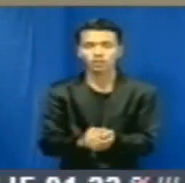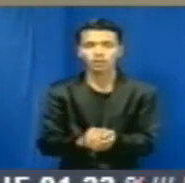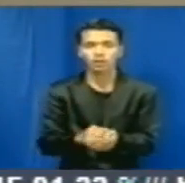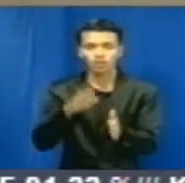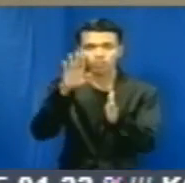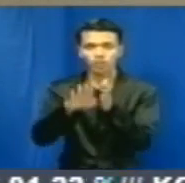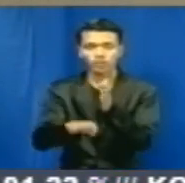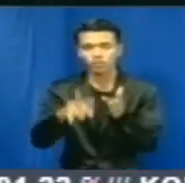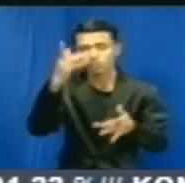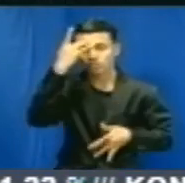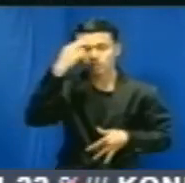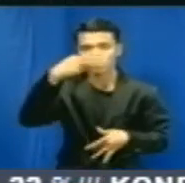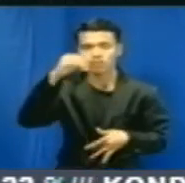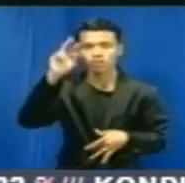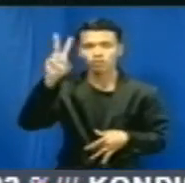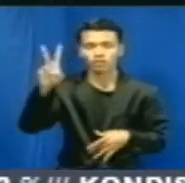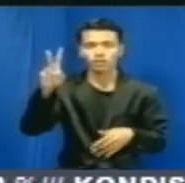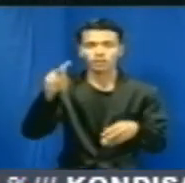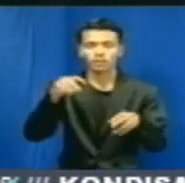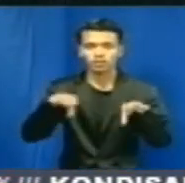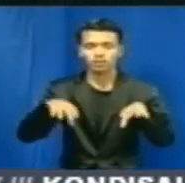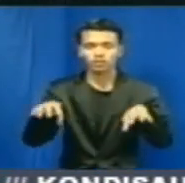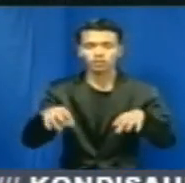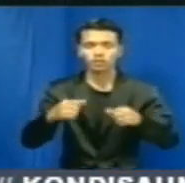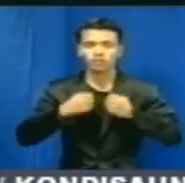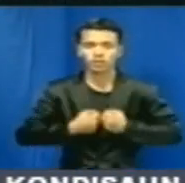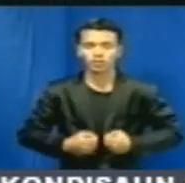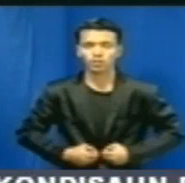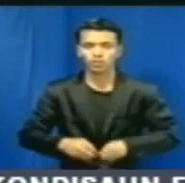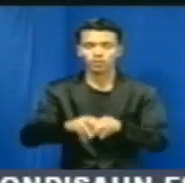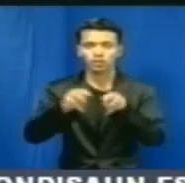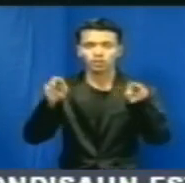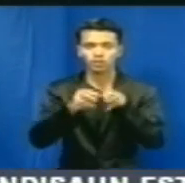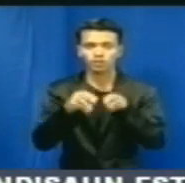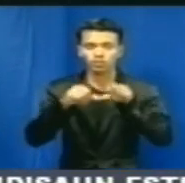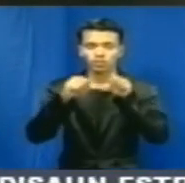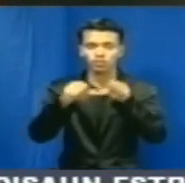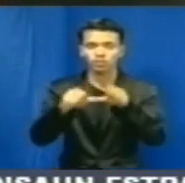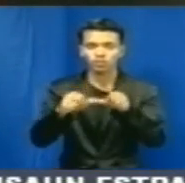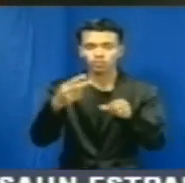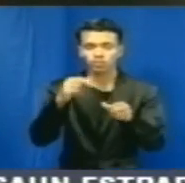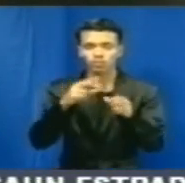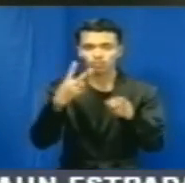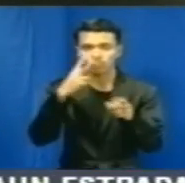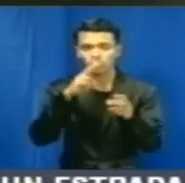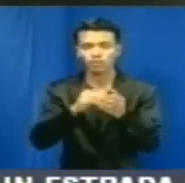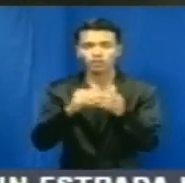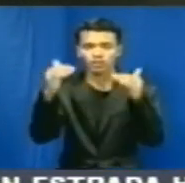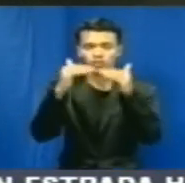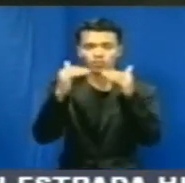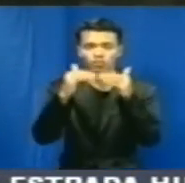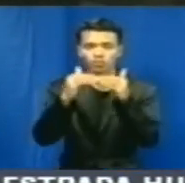reduz número caso HIV-Sida, maca Serviço Saúde Município continua a halau socialização. Lihusi realiza